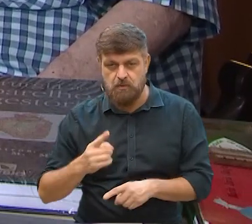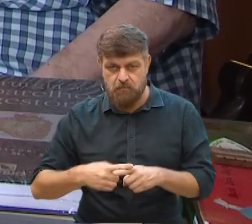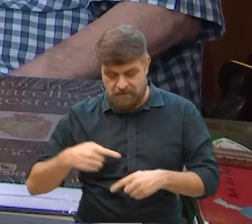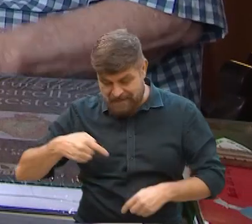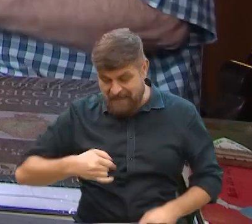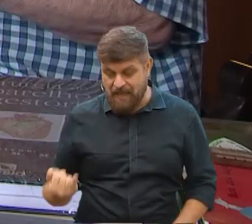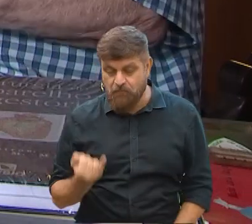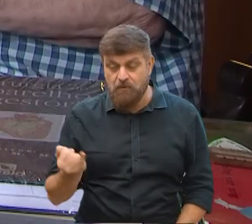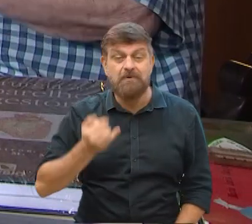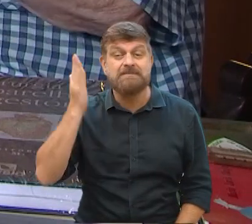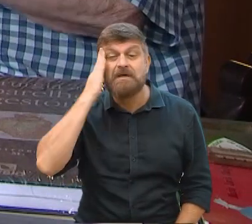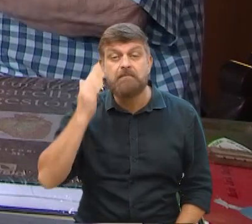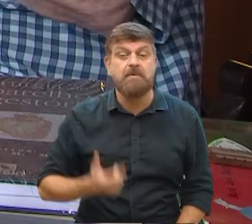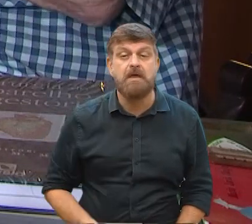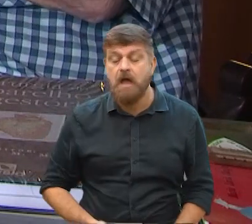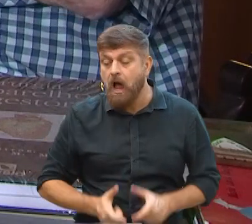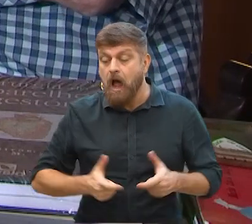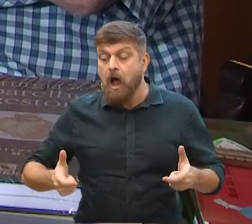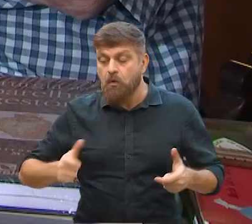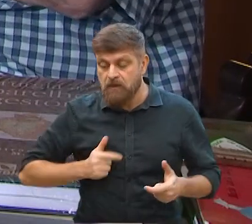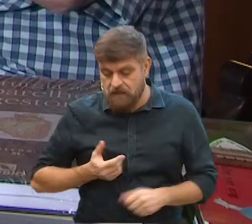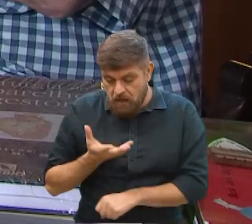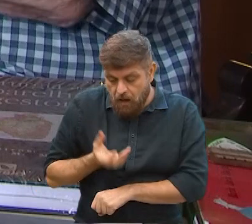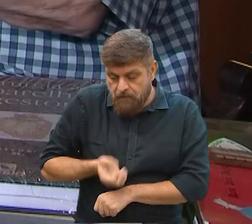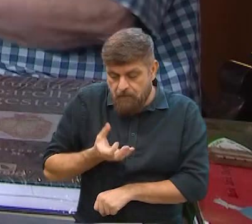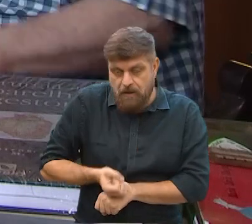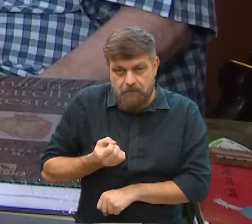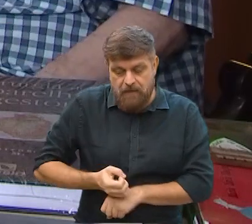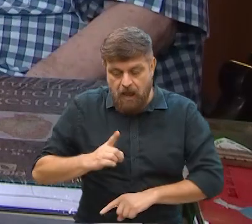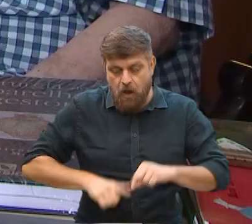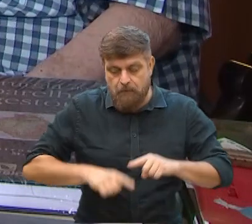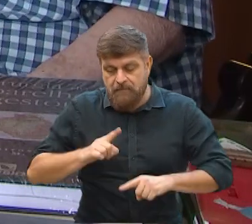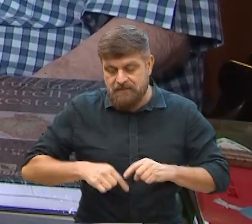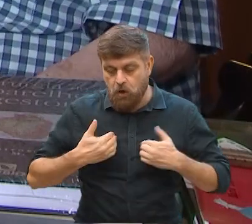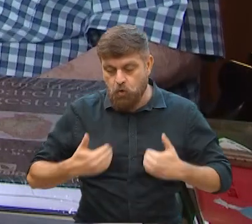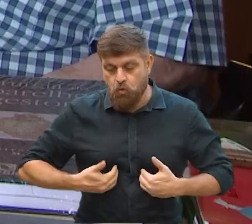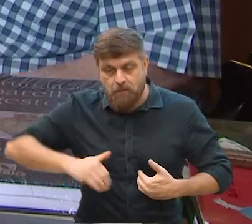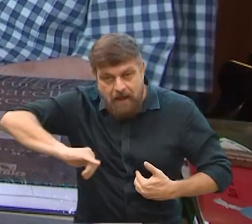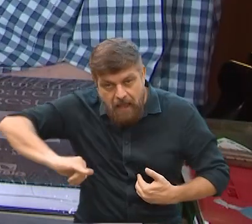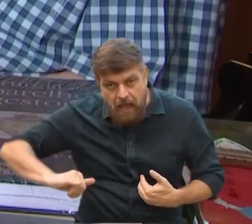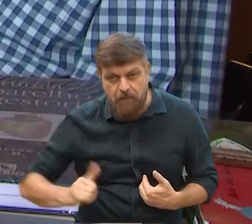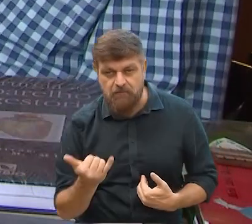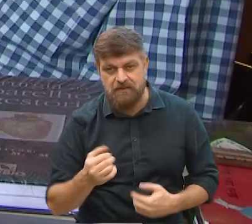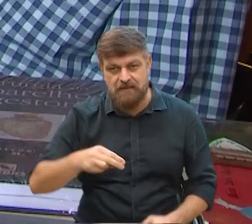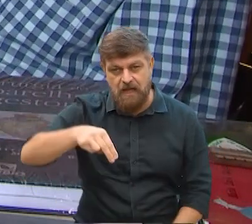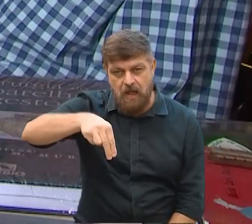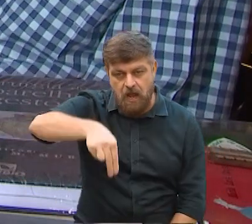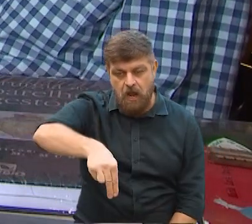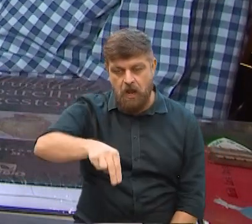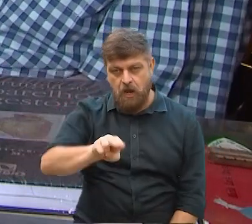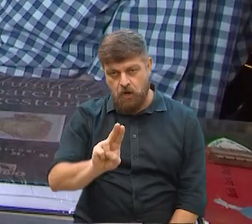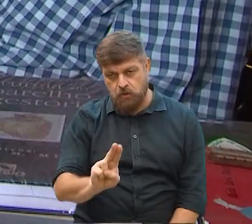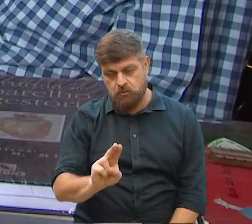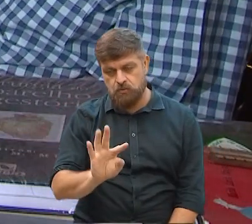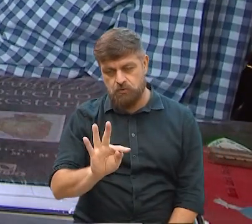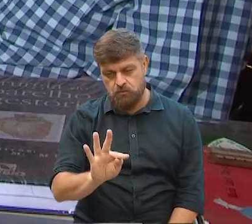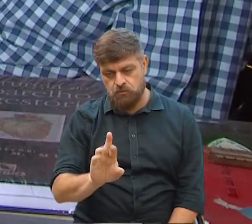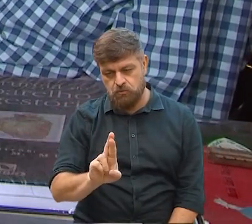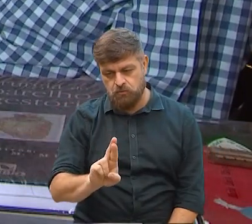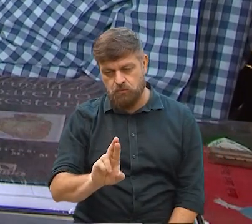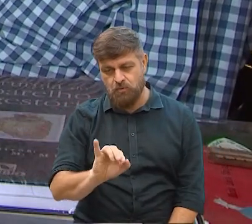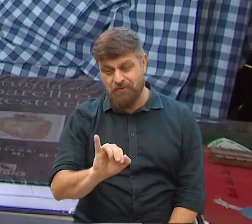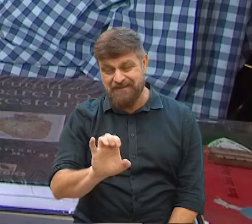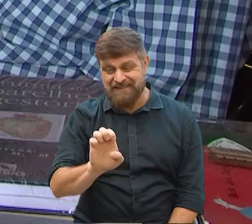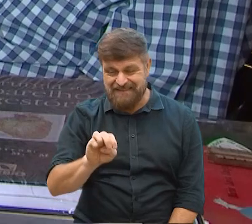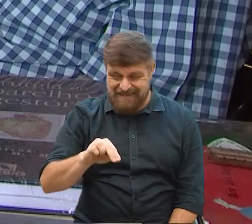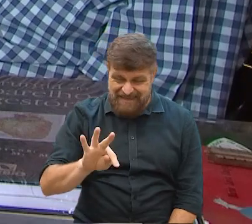muito importante saber onde que é a maior parte da absorção dos nutrientes. Então esse material sai